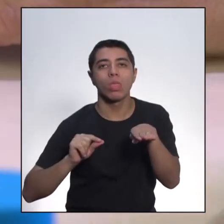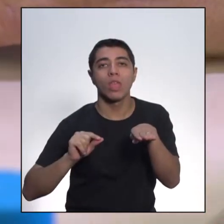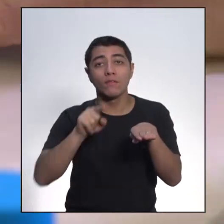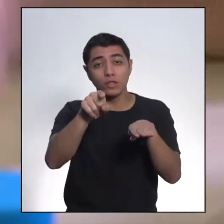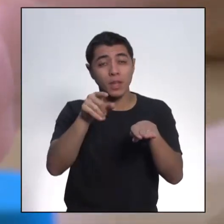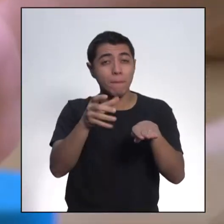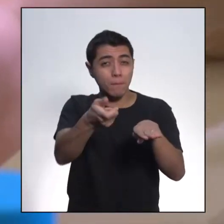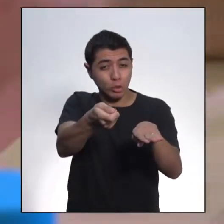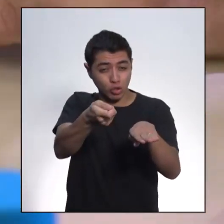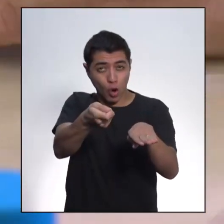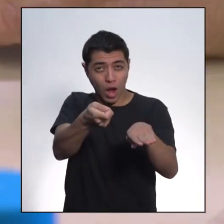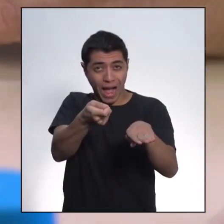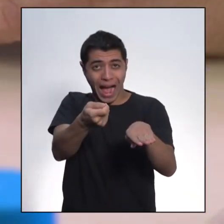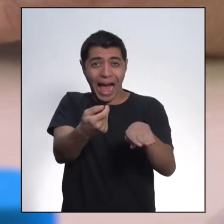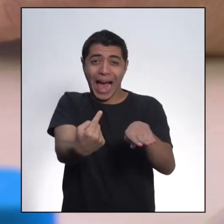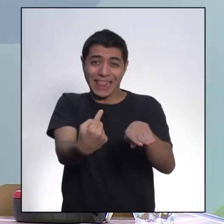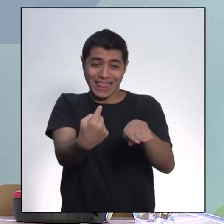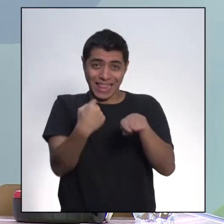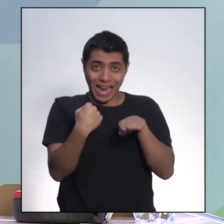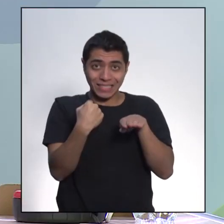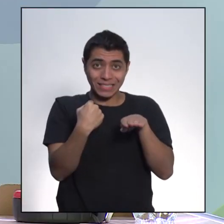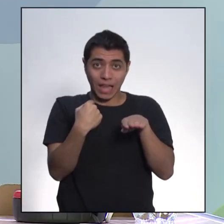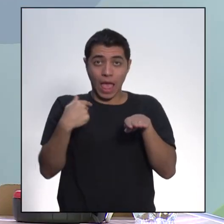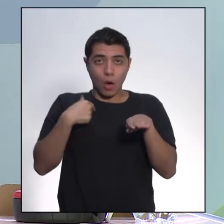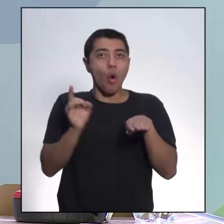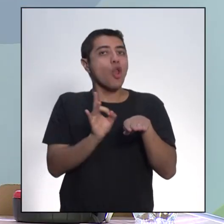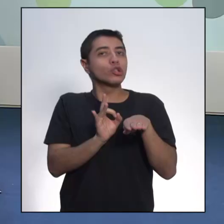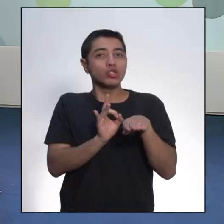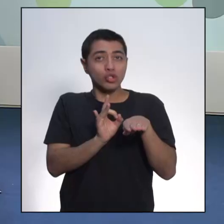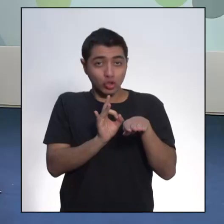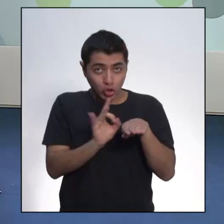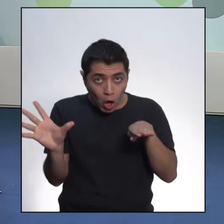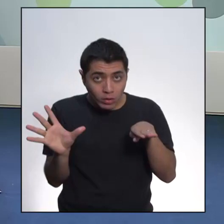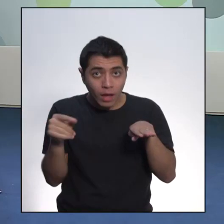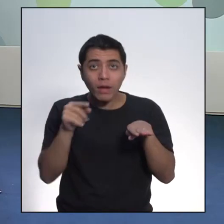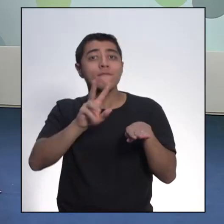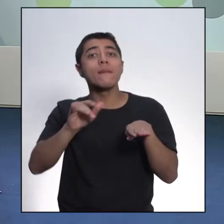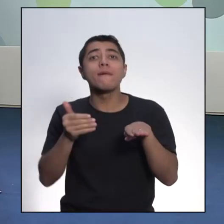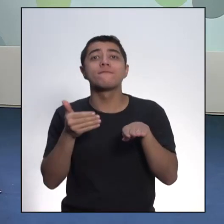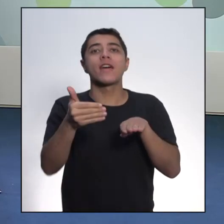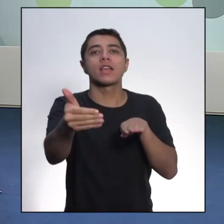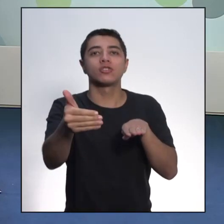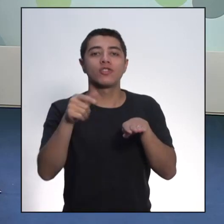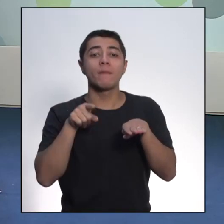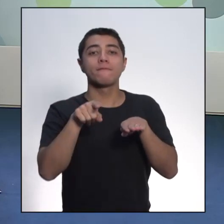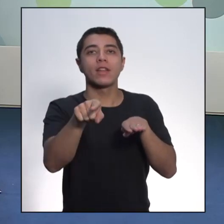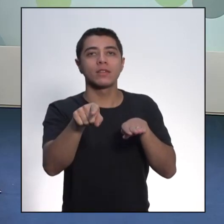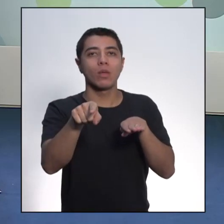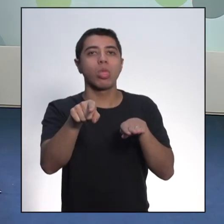Força contrária, ele vai para frente. Legal. Tá? Então, hoje a gente trabalhou